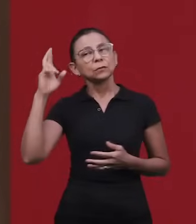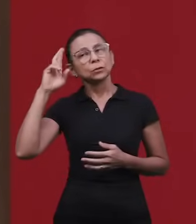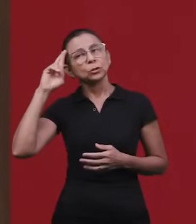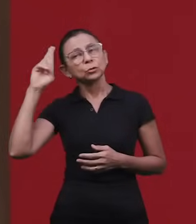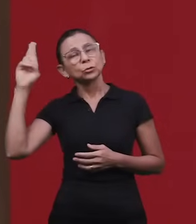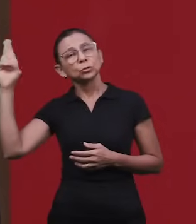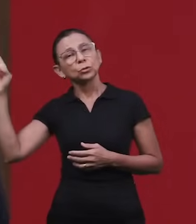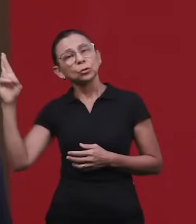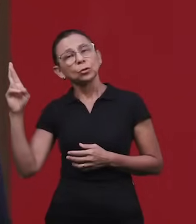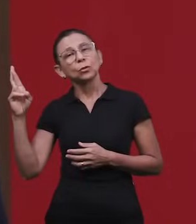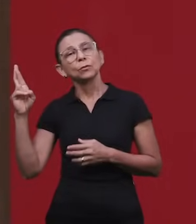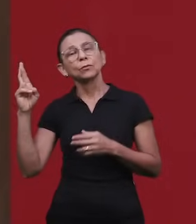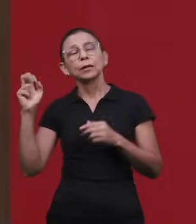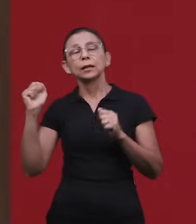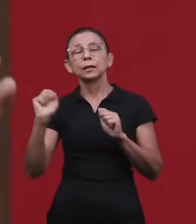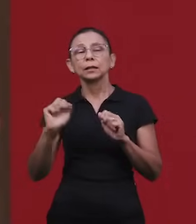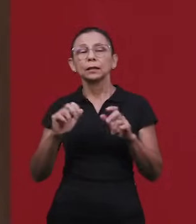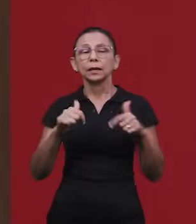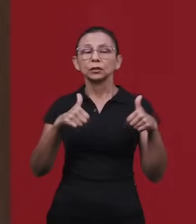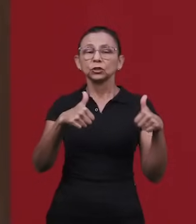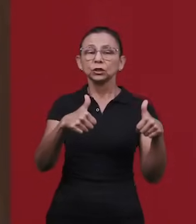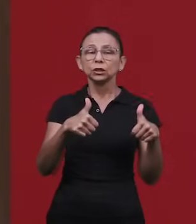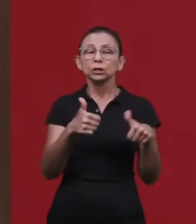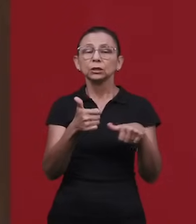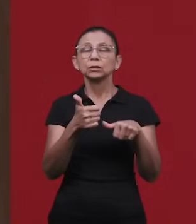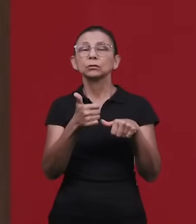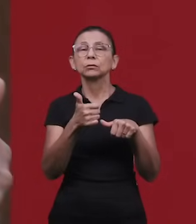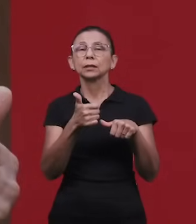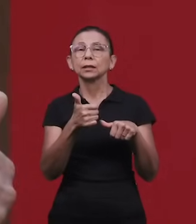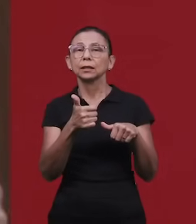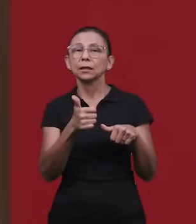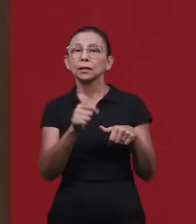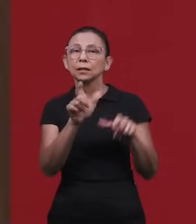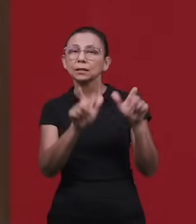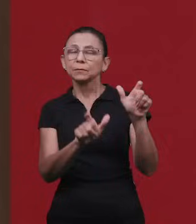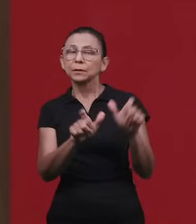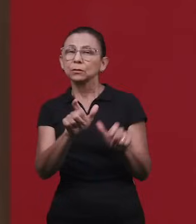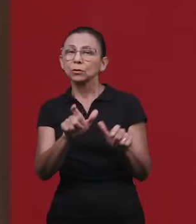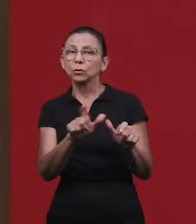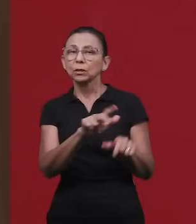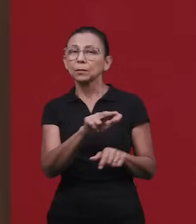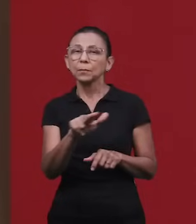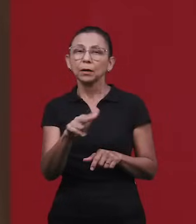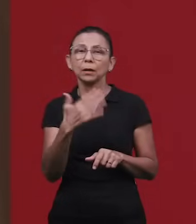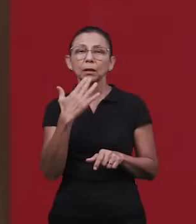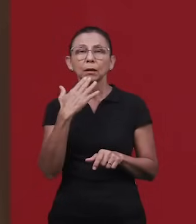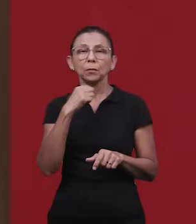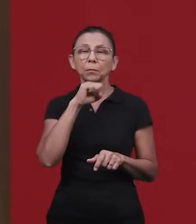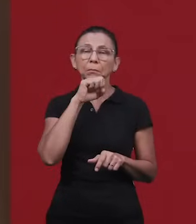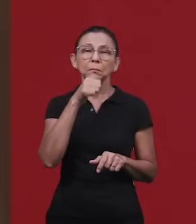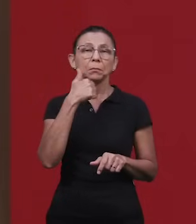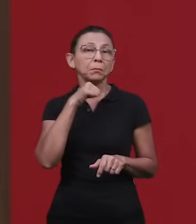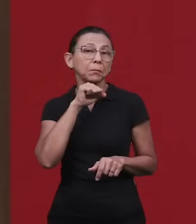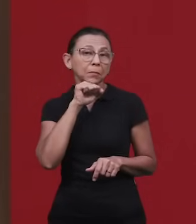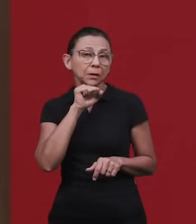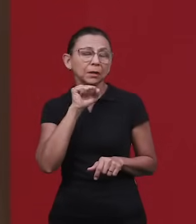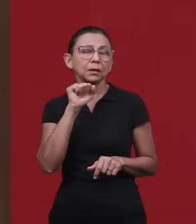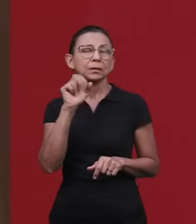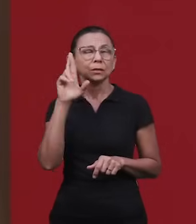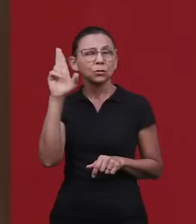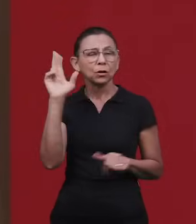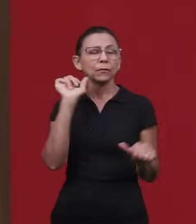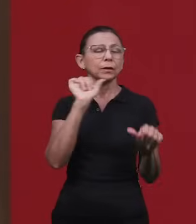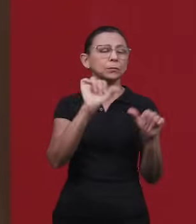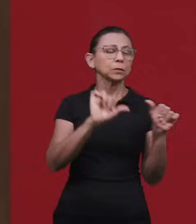isso, o Senhor vai agir no coração dos pais, dos irmãos, dos outros, para que eles tenham uma experiência com o Senhor. Então,